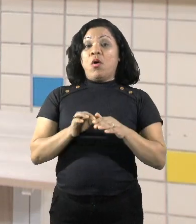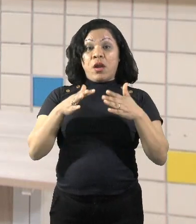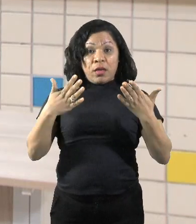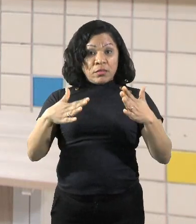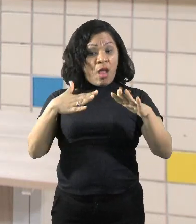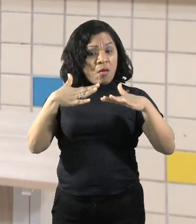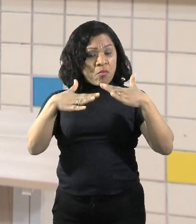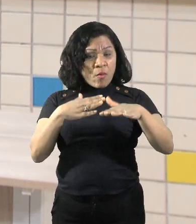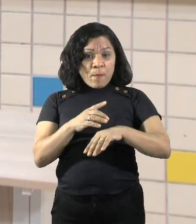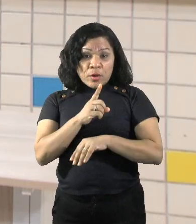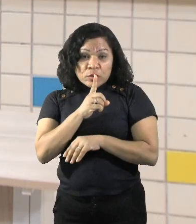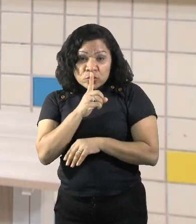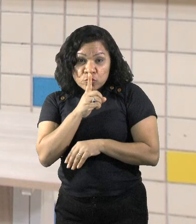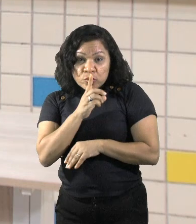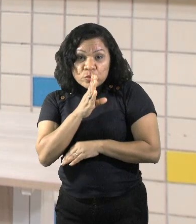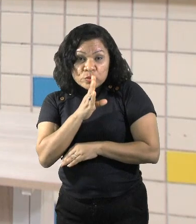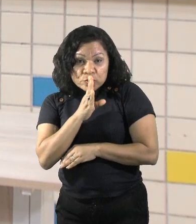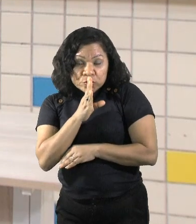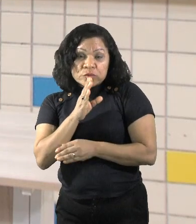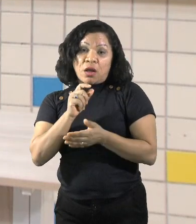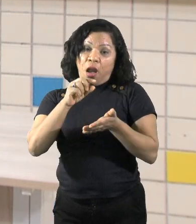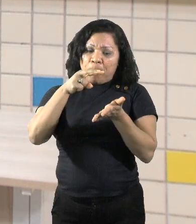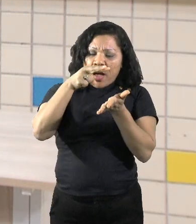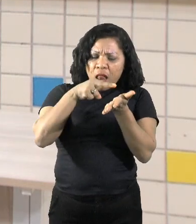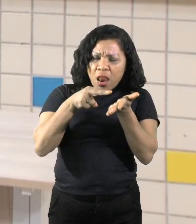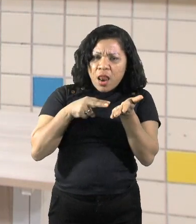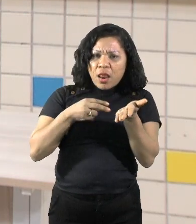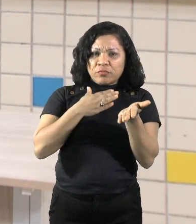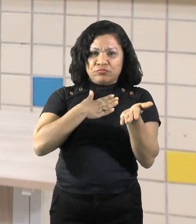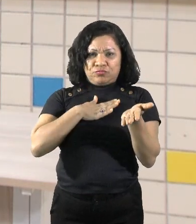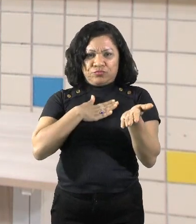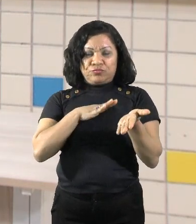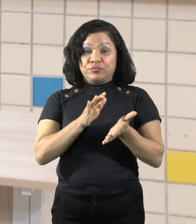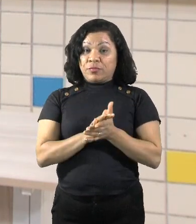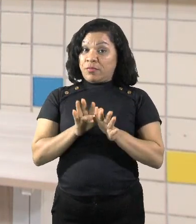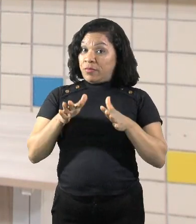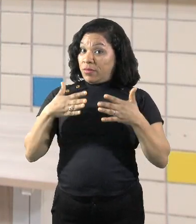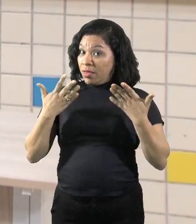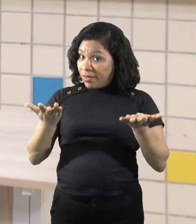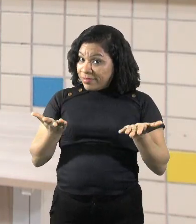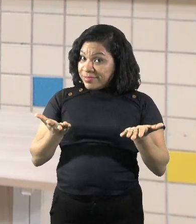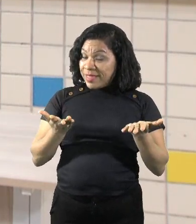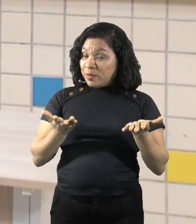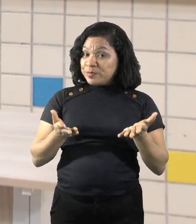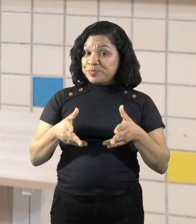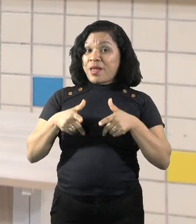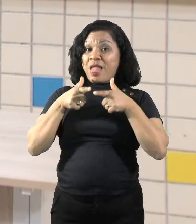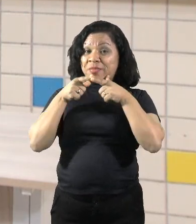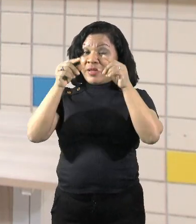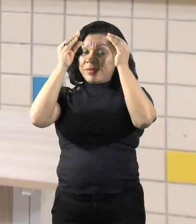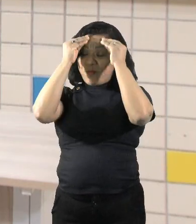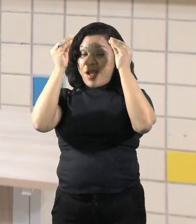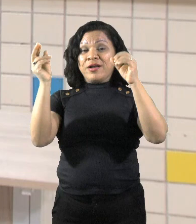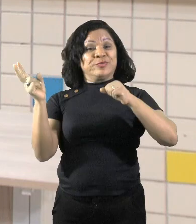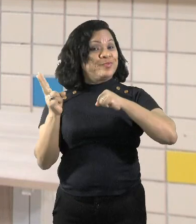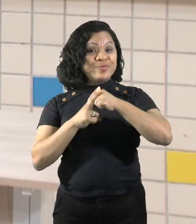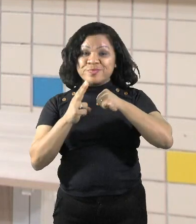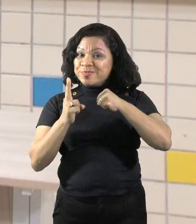silêncio, fazermos leitura de modo silencioso. Então, é uma linguagem não verbal, porque só apareceu